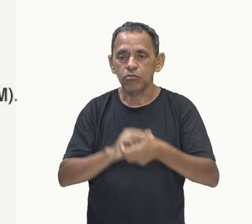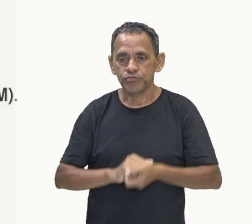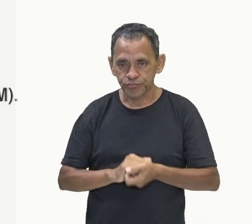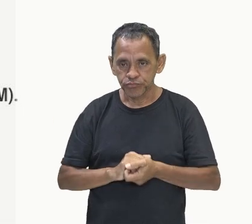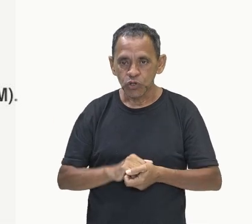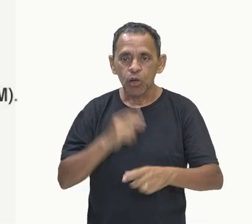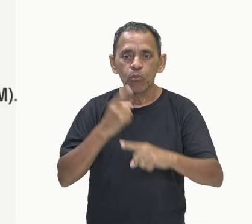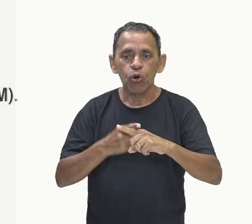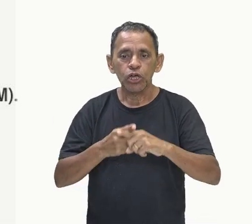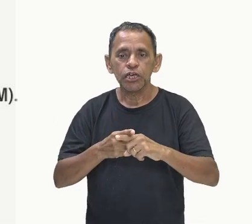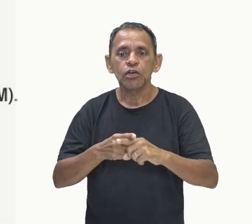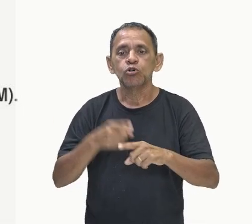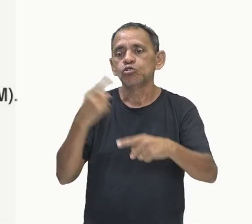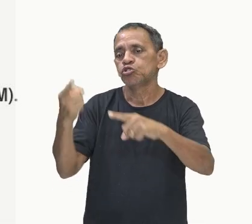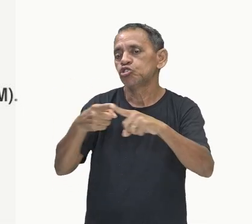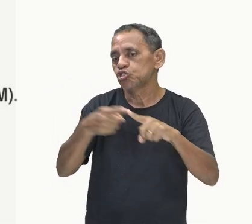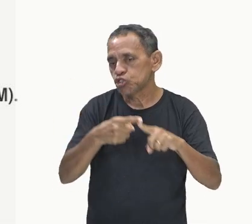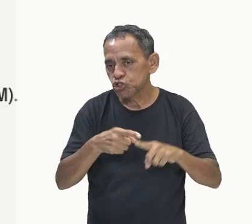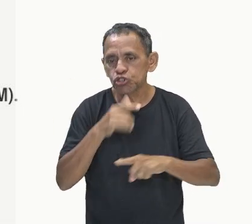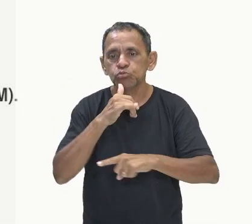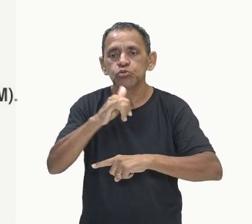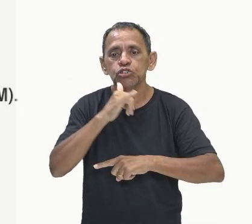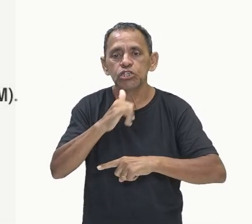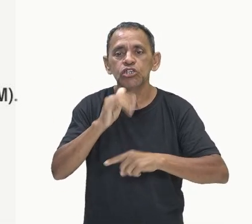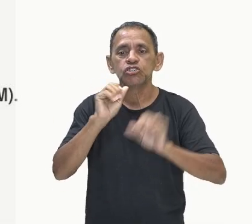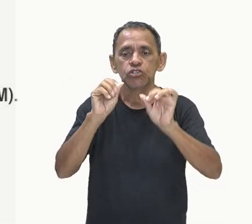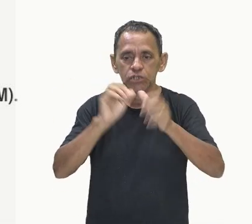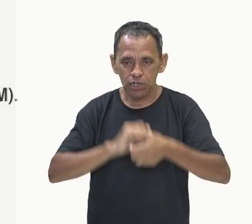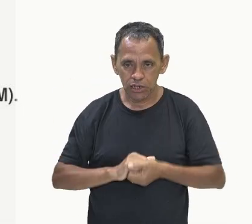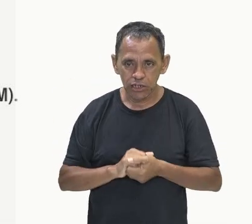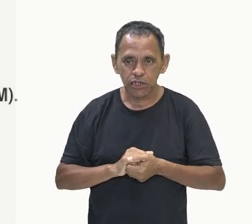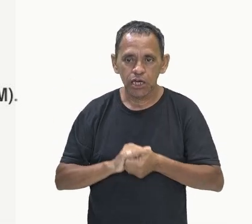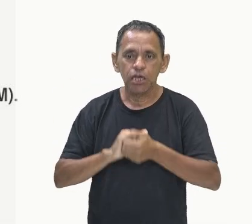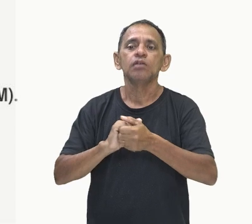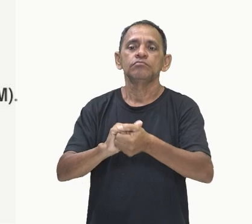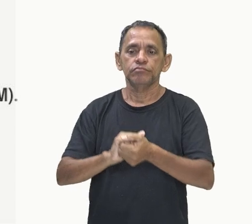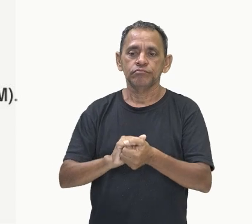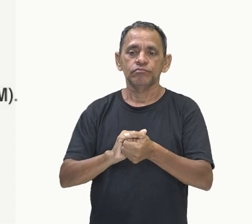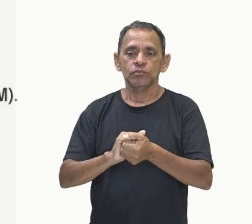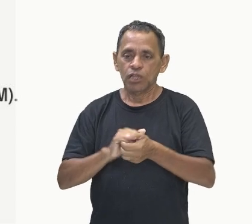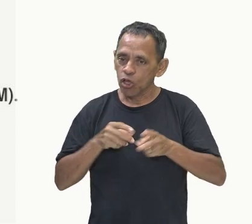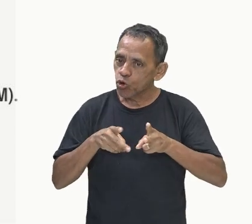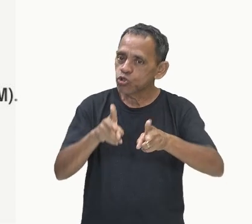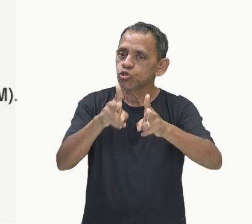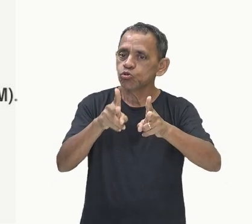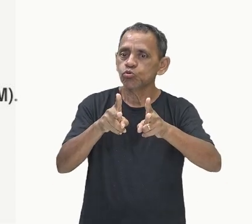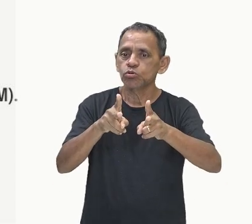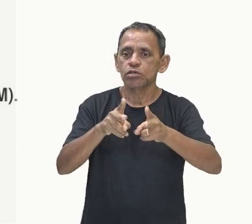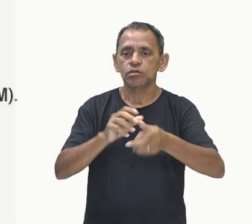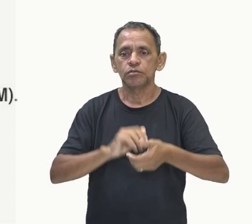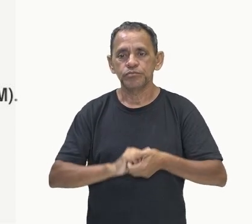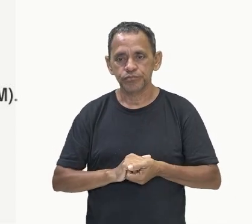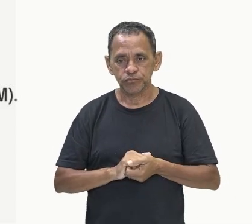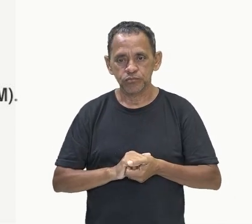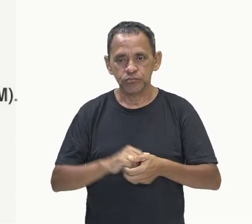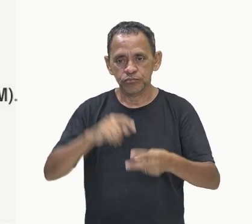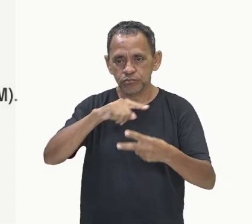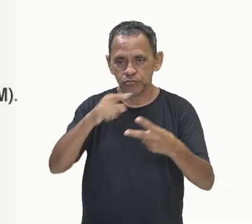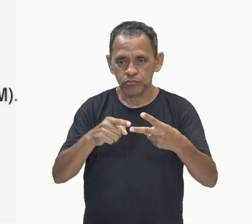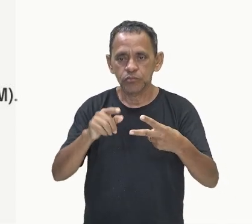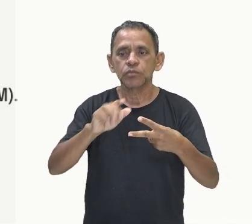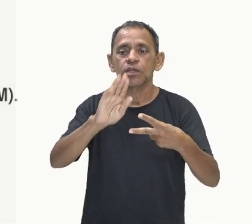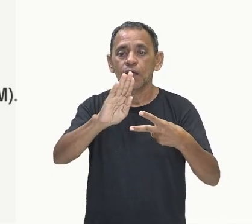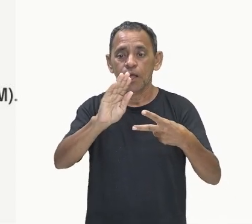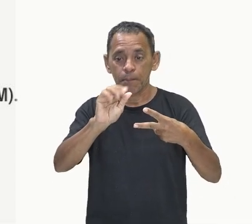Maior dissipação de energia também não. Então, sobra só a letra A e a letra B, e a resposta correta